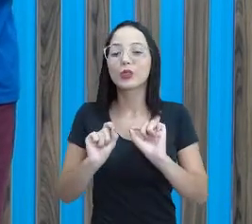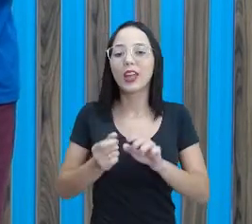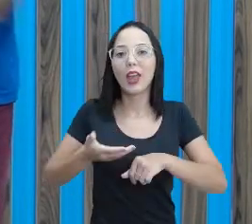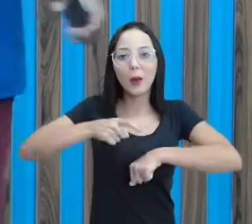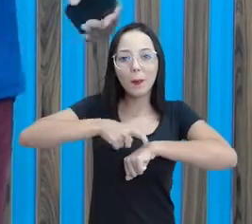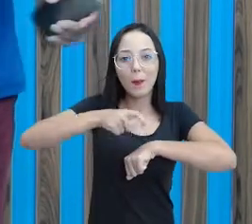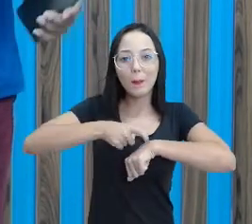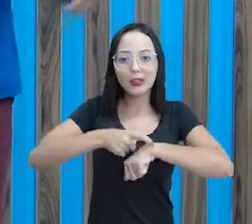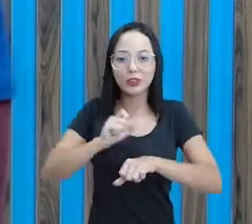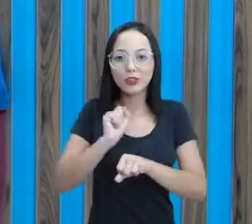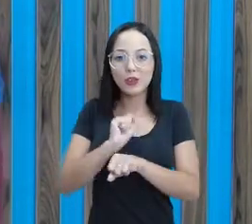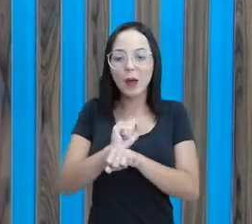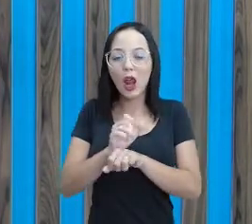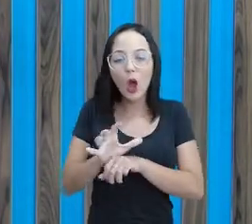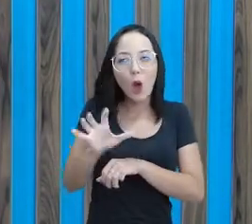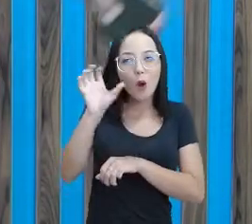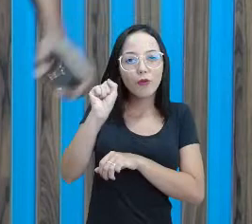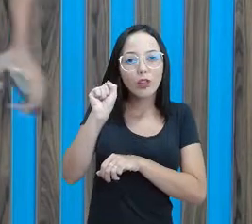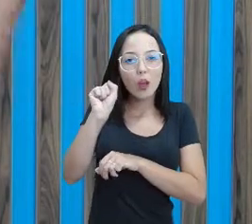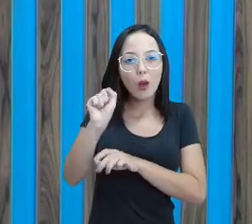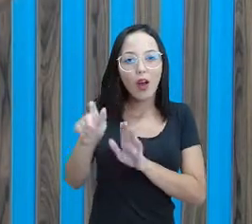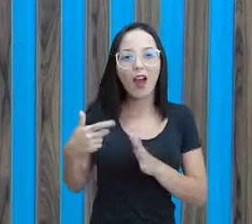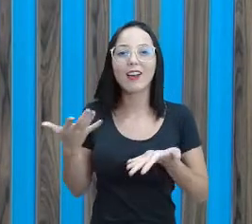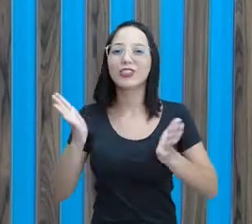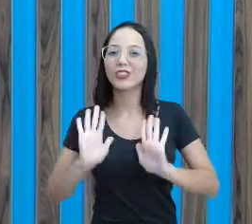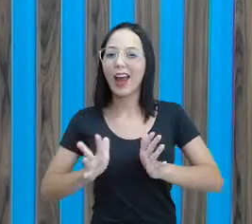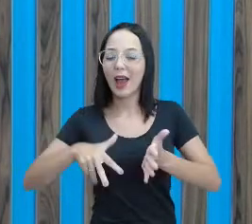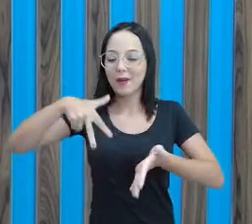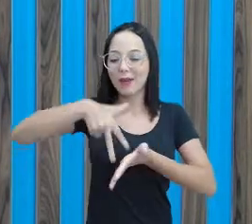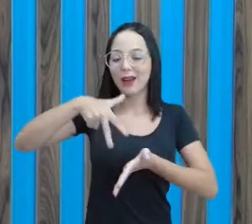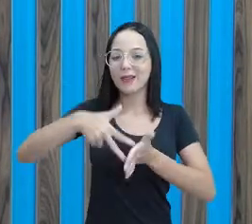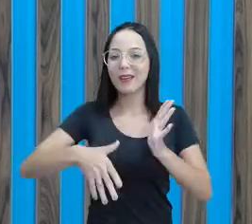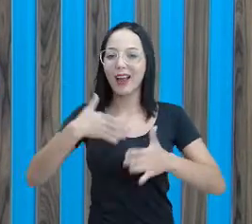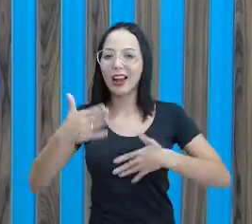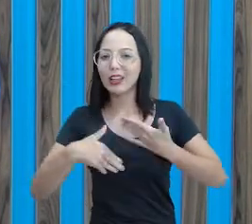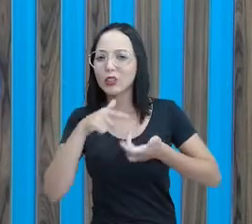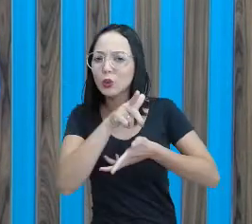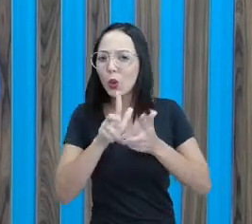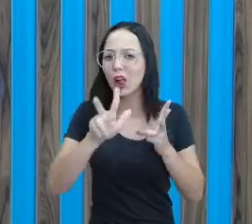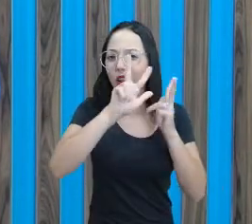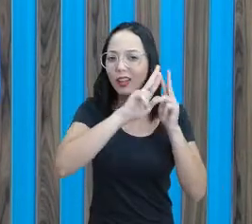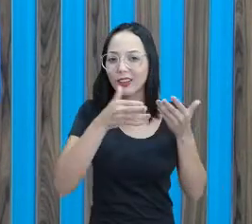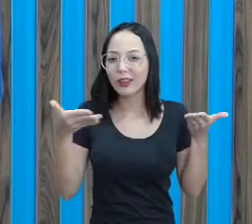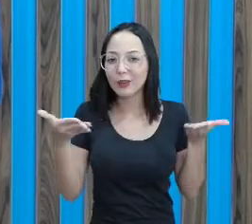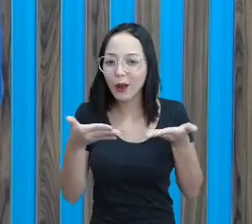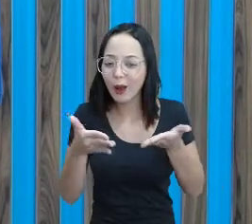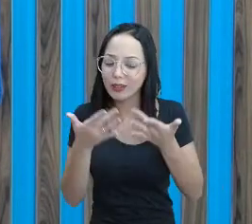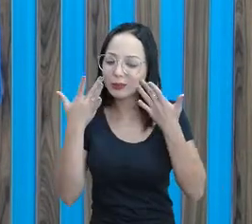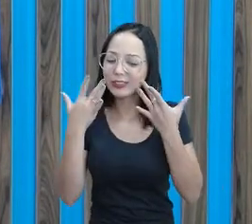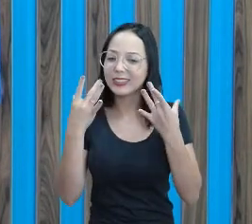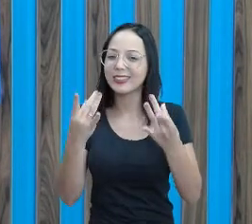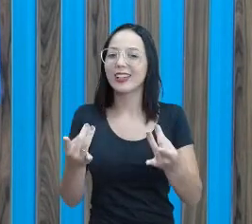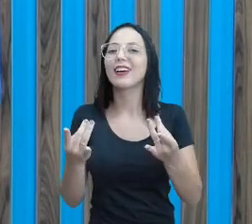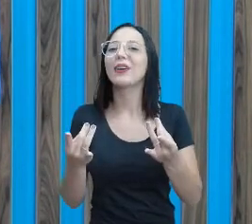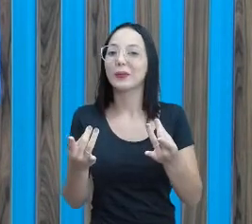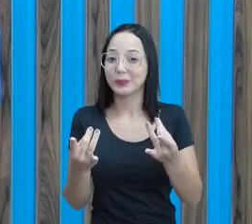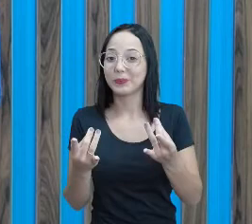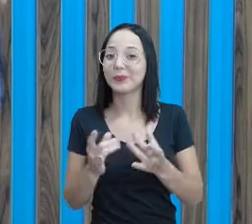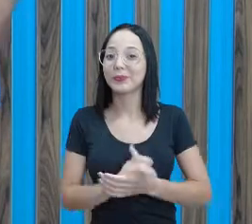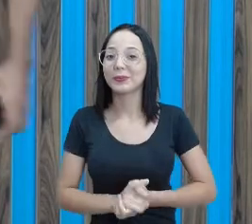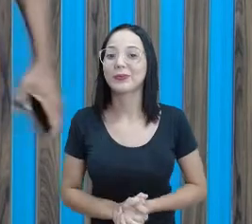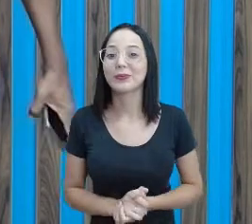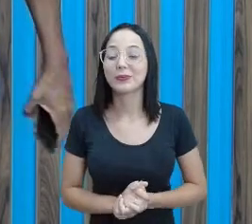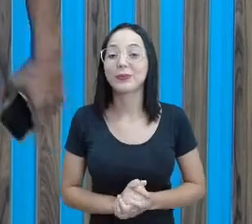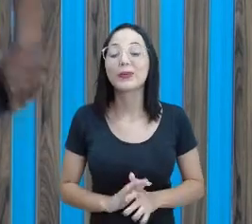hora esperando, quando escutou minha voz, pulou todo mundo. Tem vergonha, tu tava deitado uma hora dessa, meu irmão. Te liga, cara. Pera